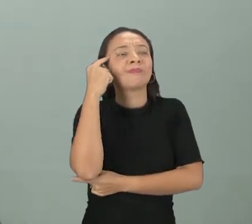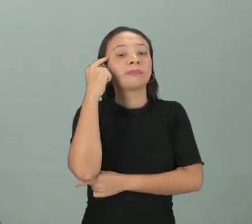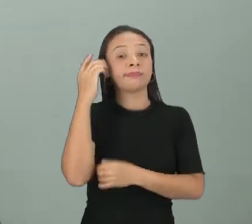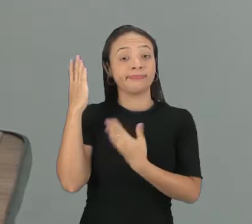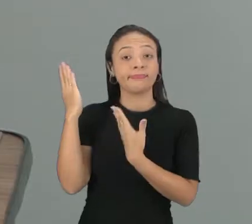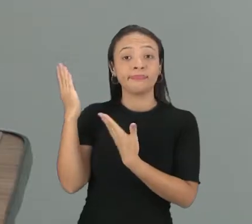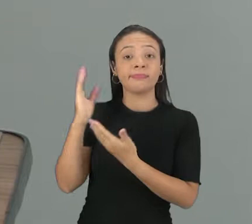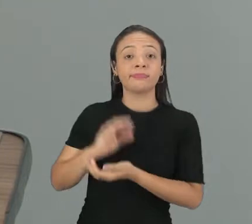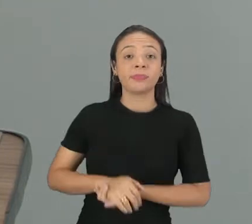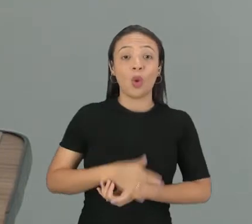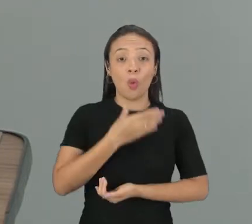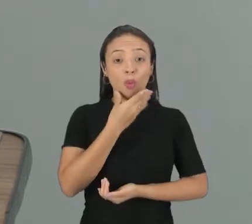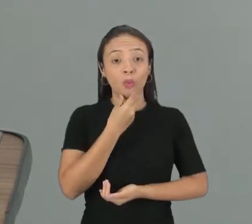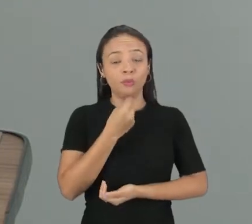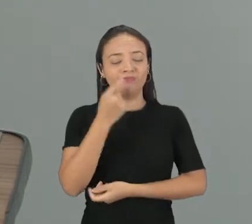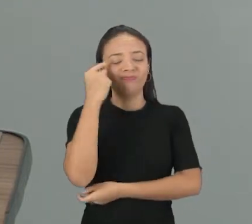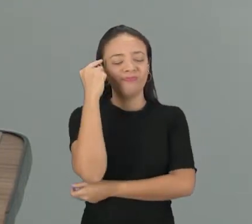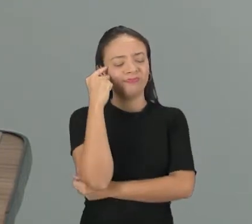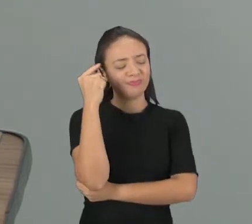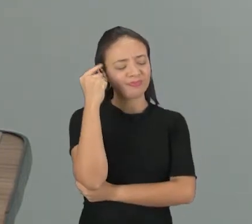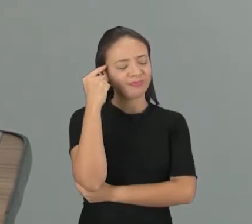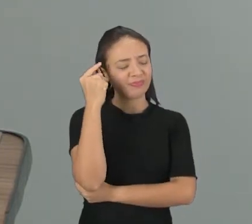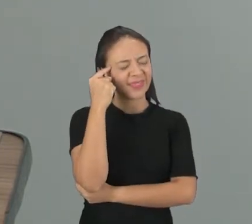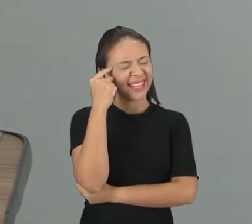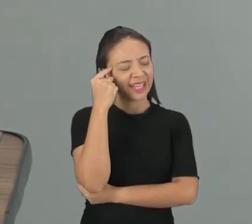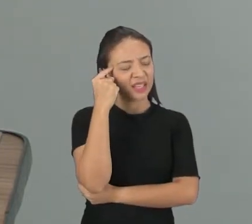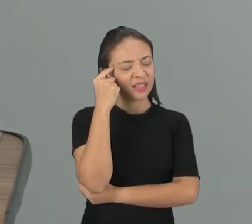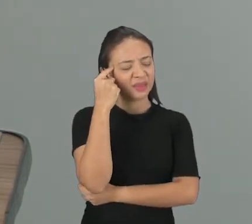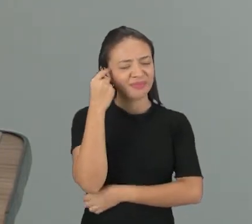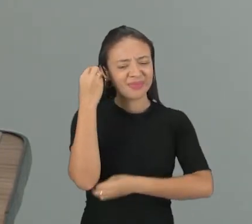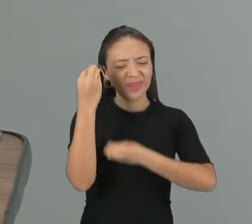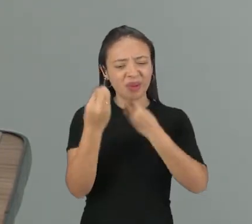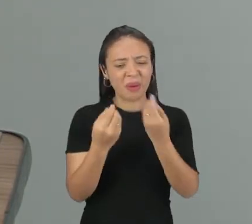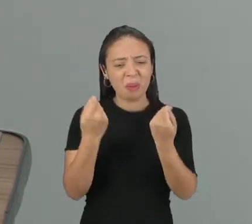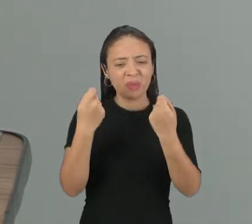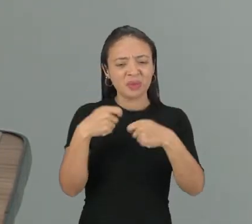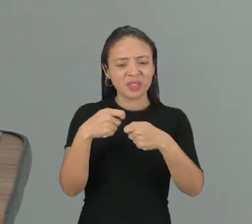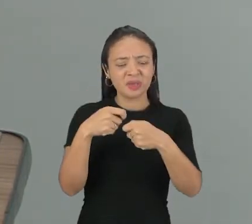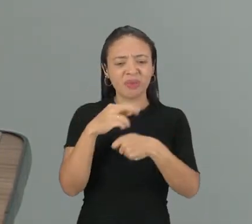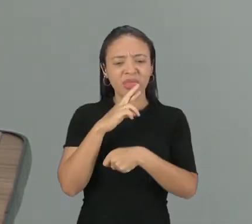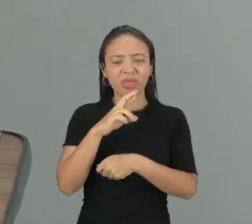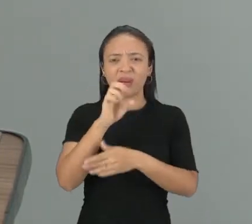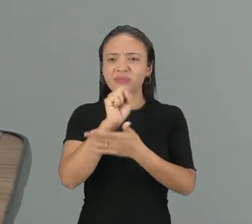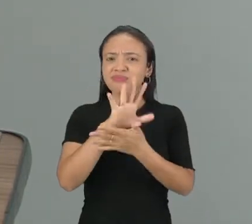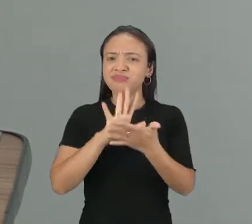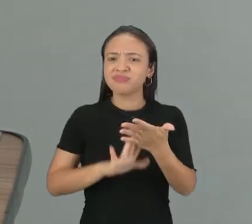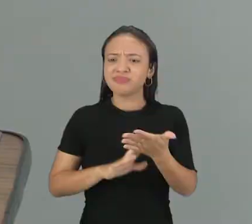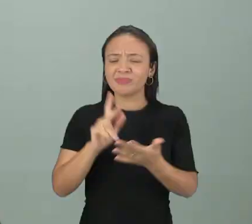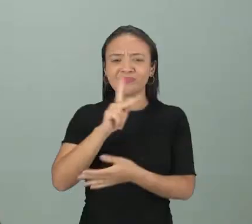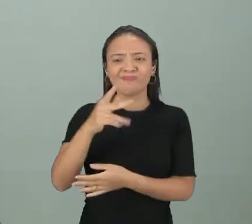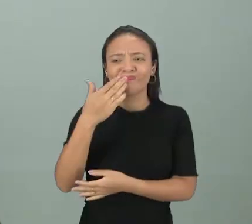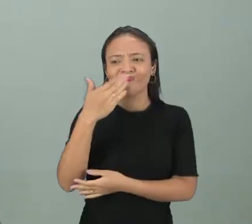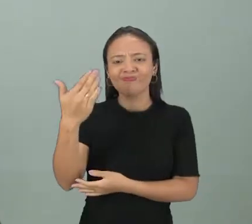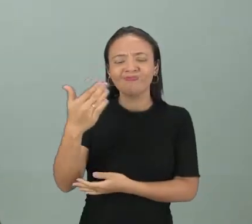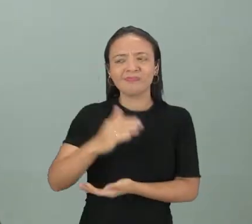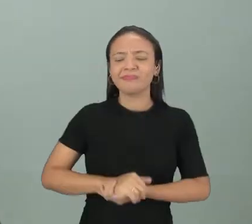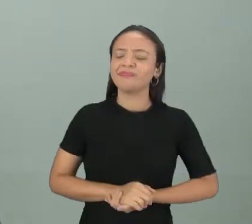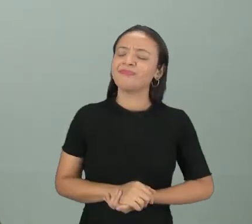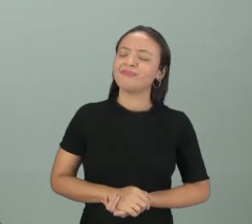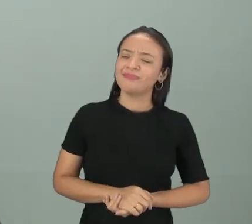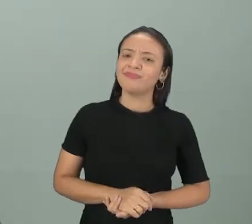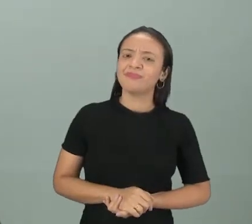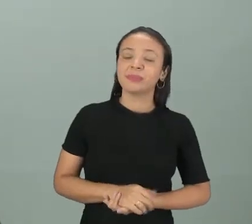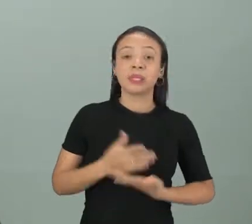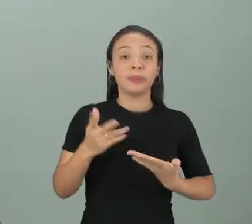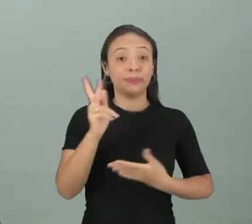Carlinhos está pensando como que ele vai solucionar uma atividade que a sua professora pediu isso